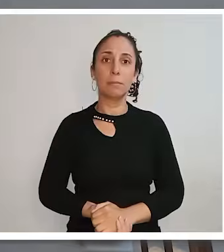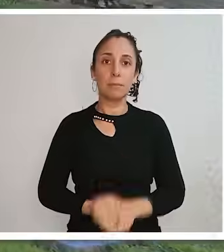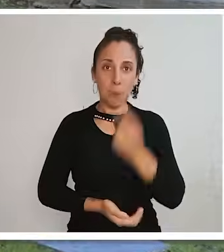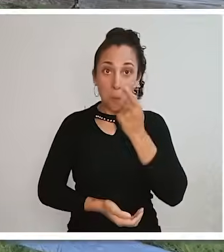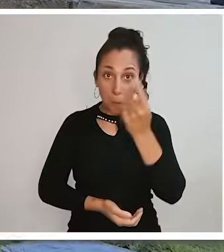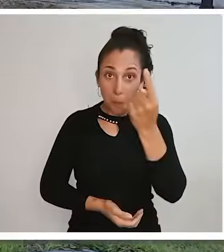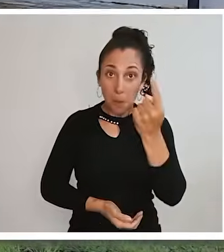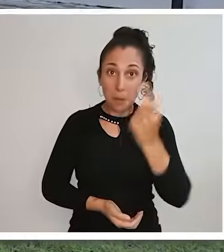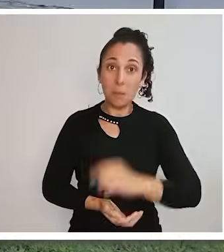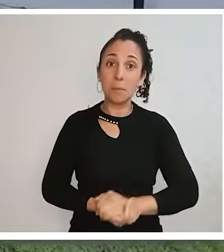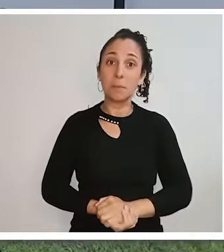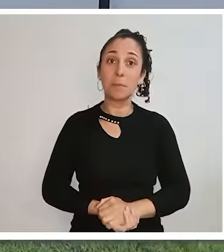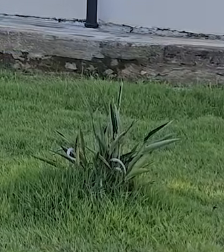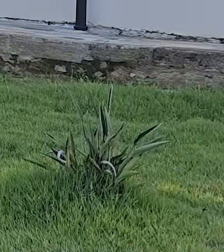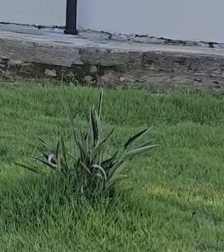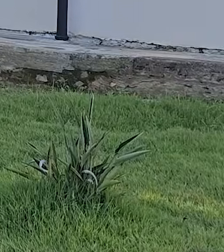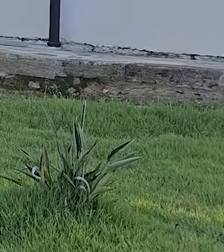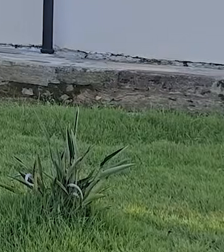Olha isso.